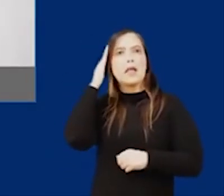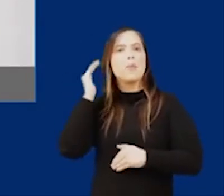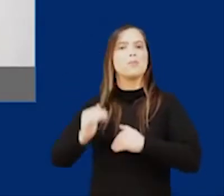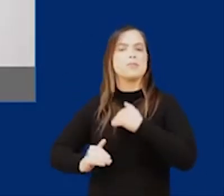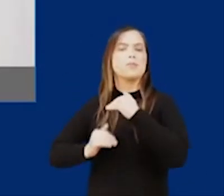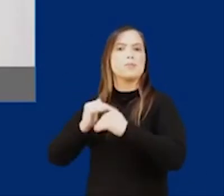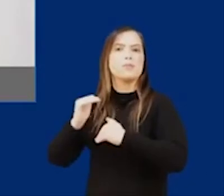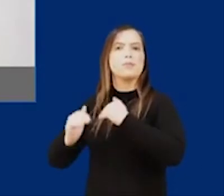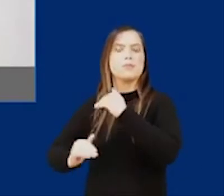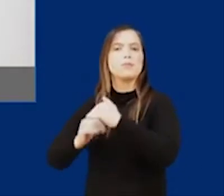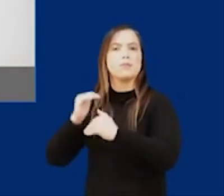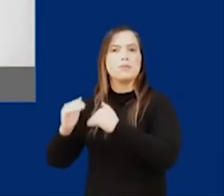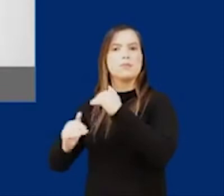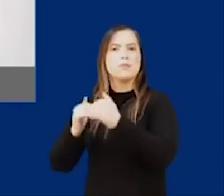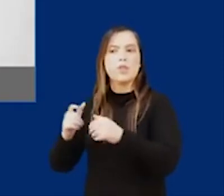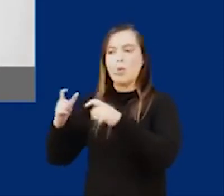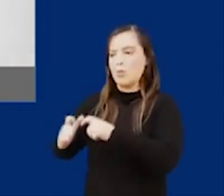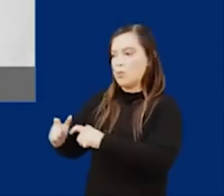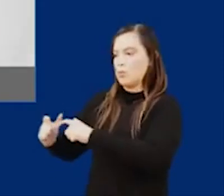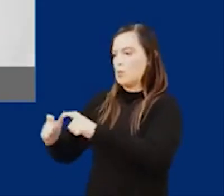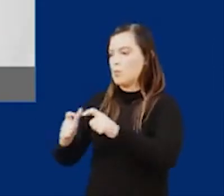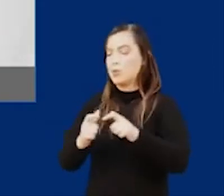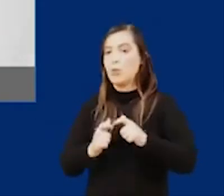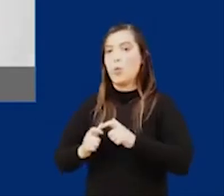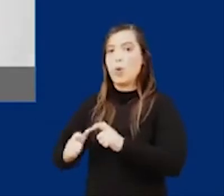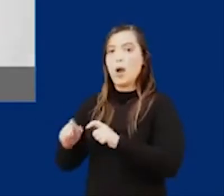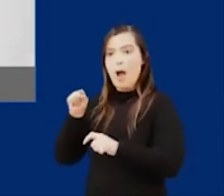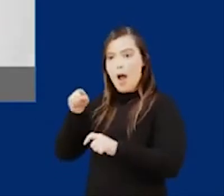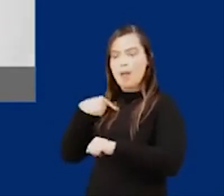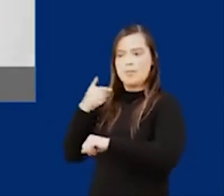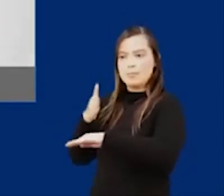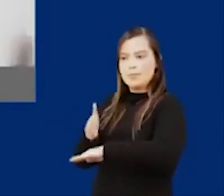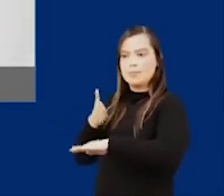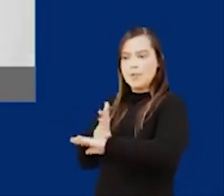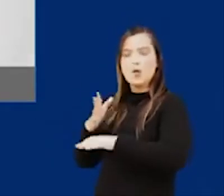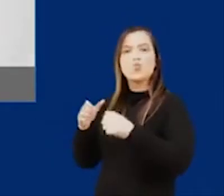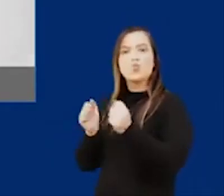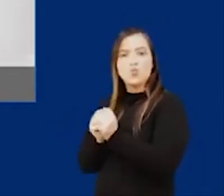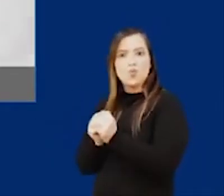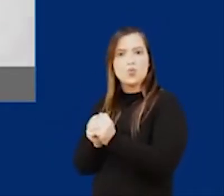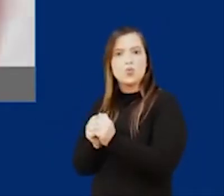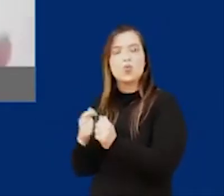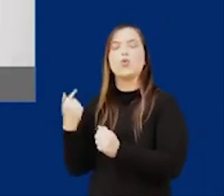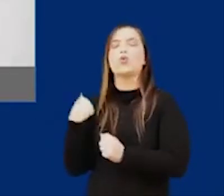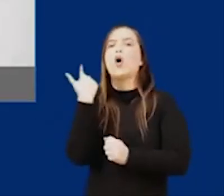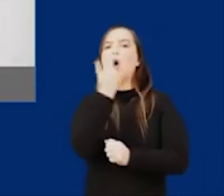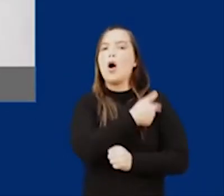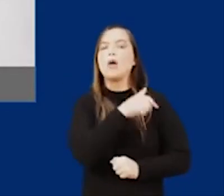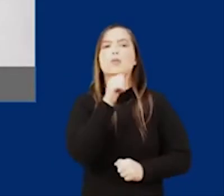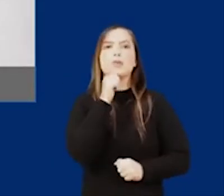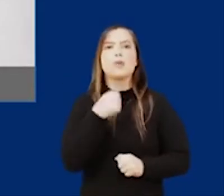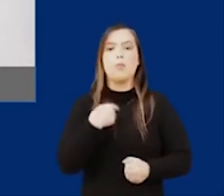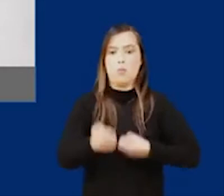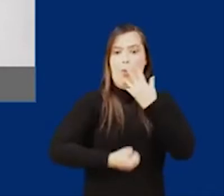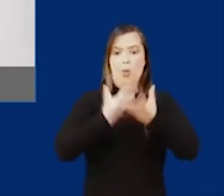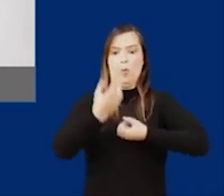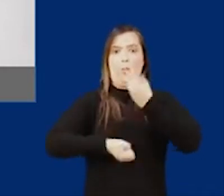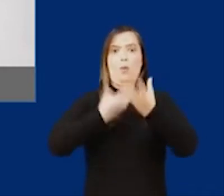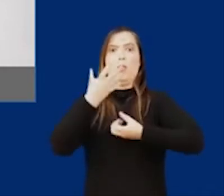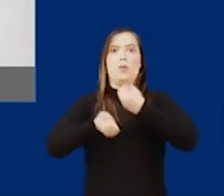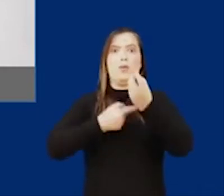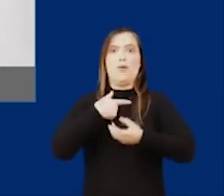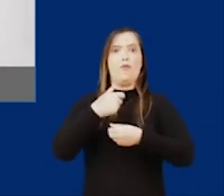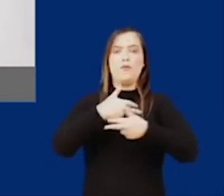quais são os lugares onde ela vai ser assistida, e aí caímos num mundo com tantas informações, como a Inês